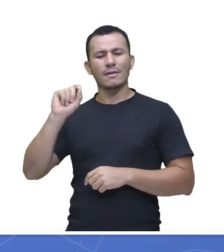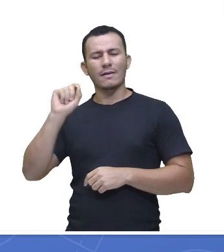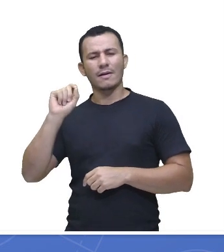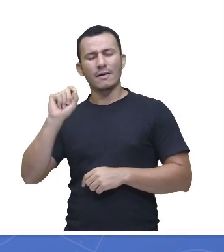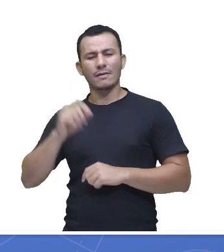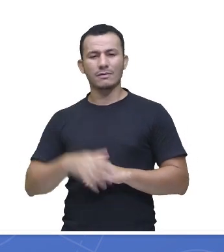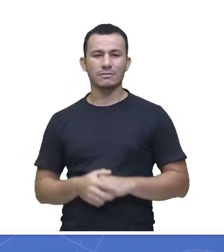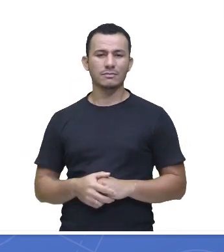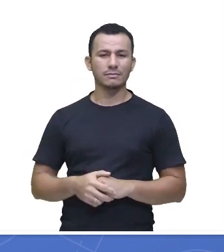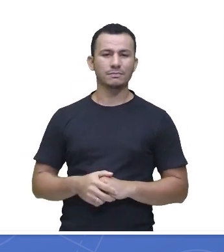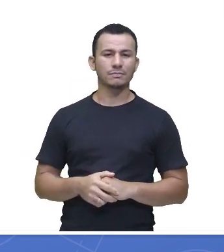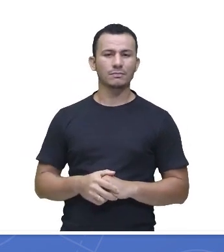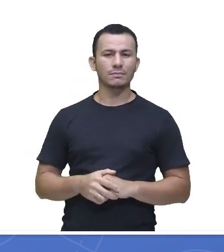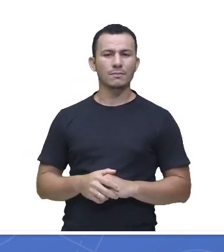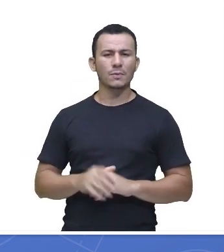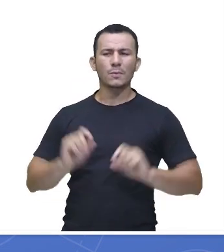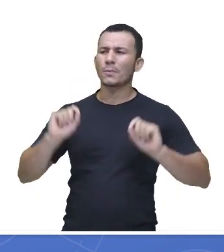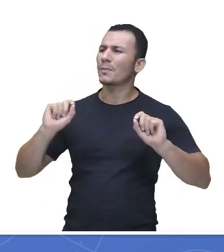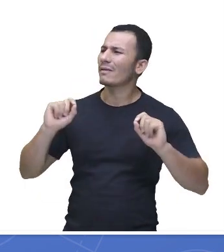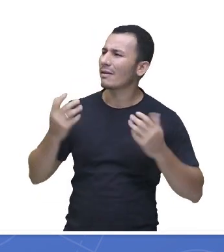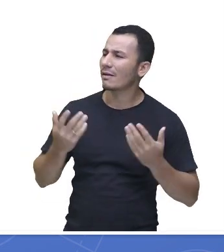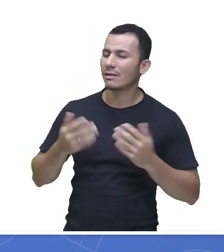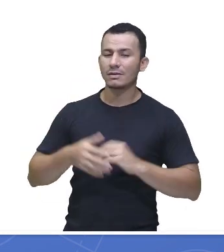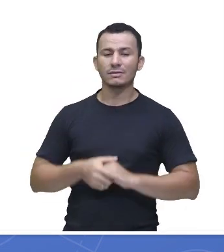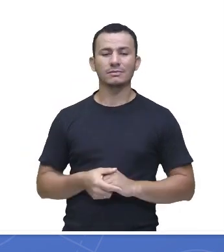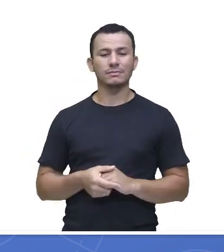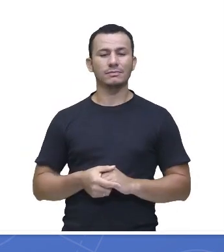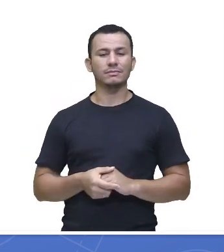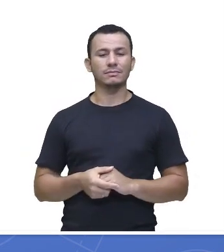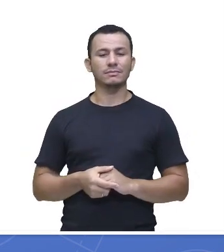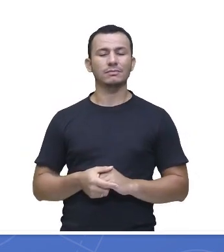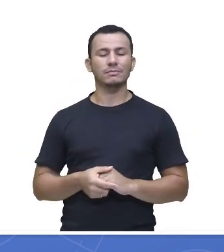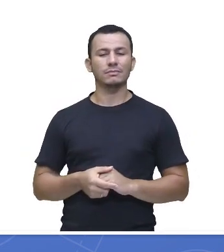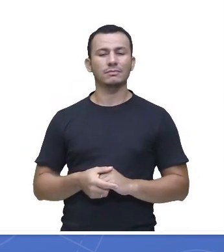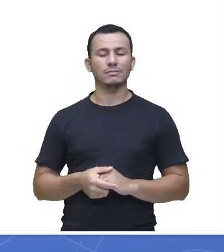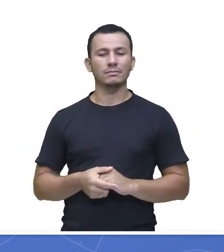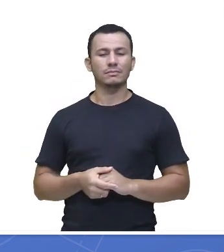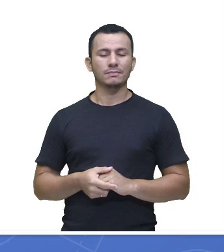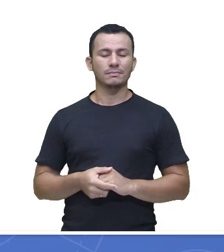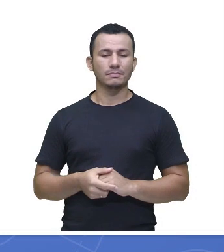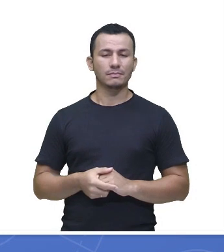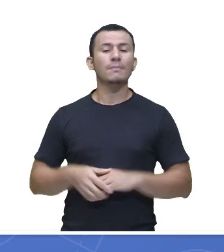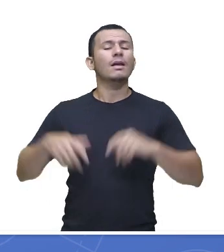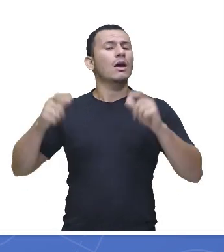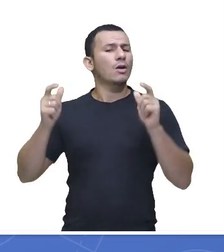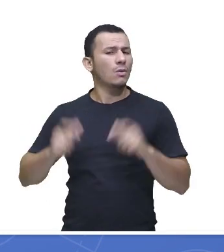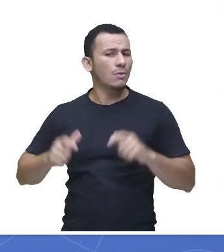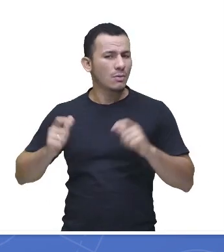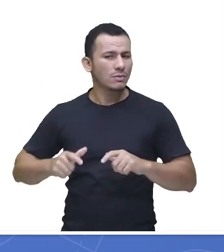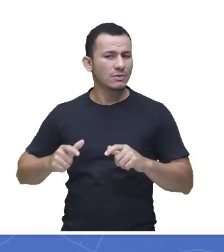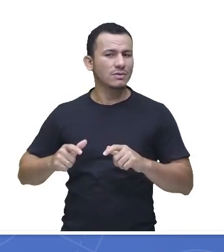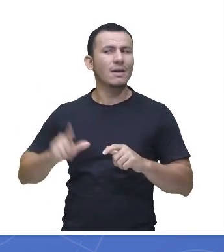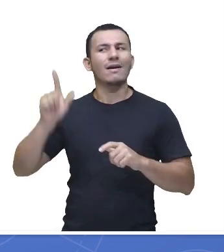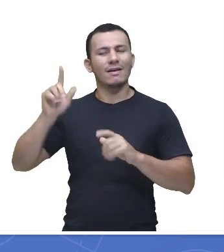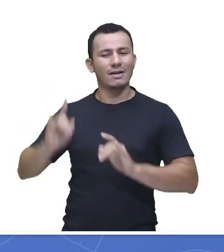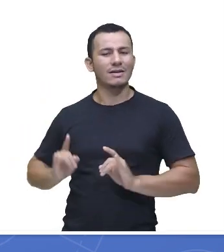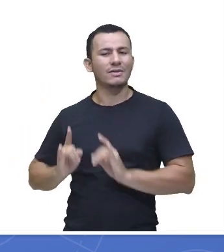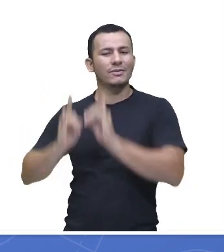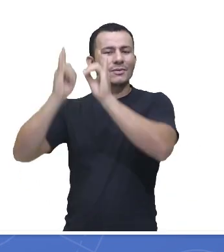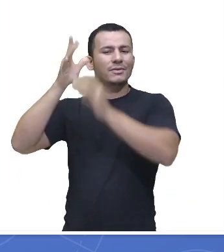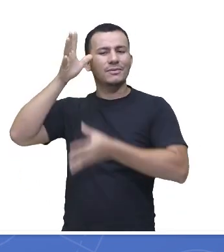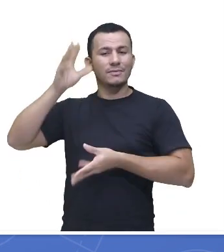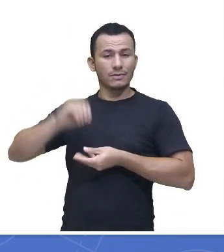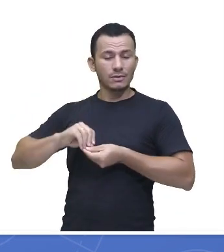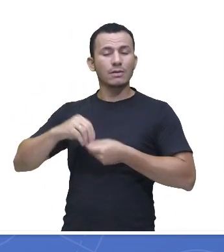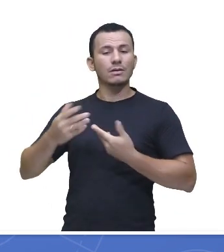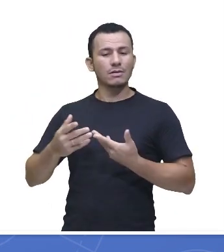tarde. Quem, nós. O que? Nos reuníamos, nos juntávamos. E onde? Na torre do convento velho. Então,